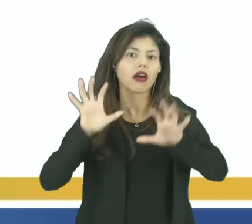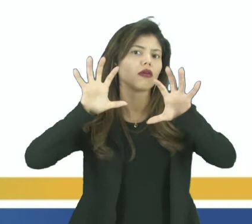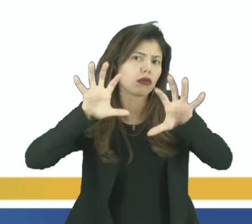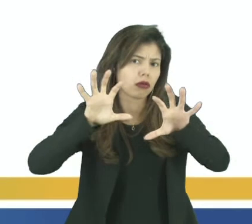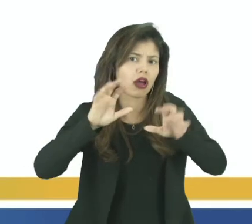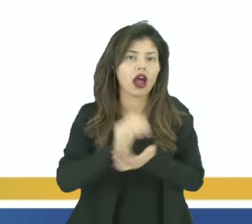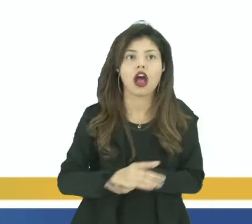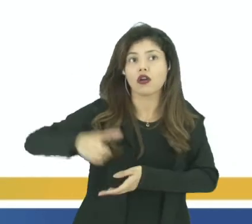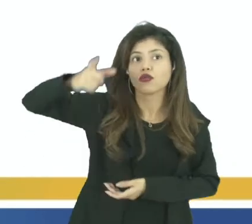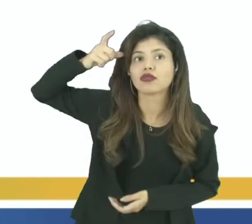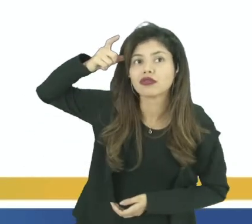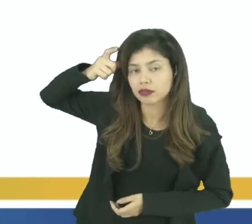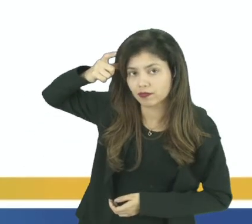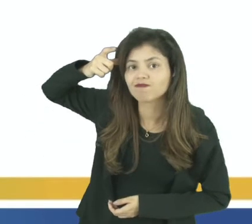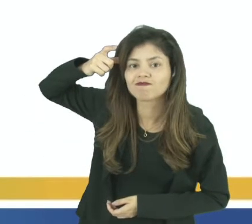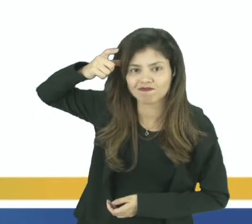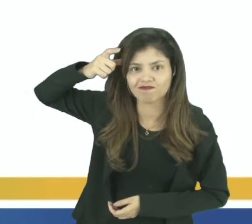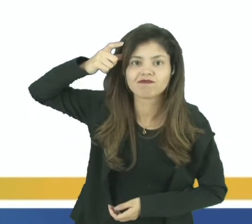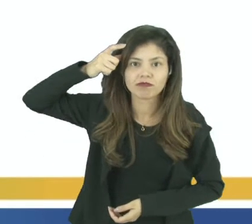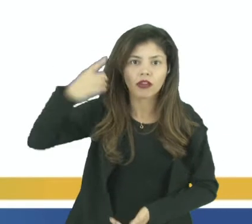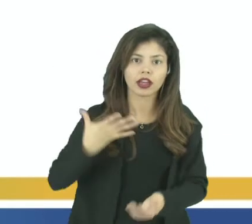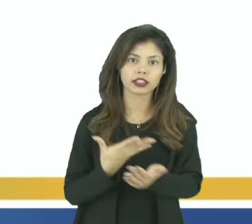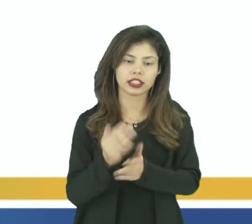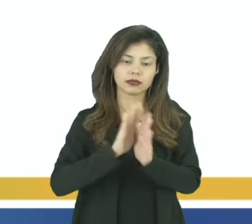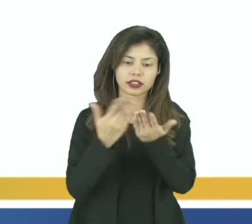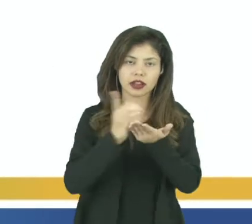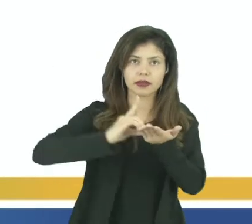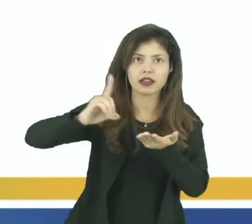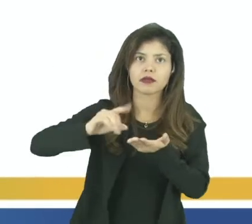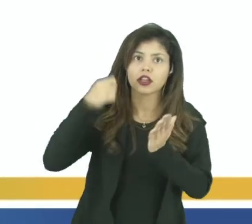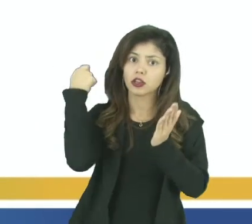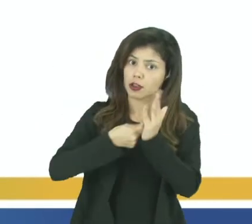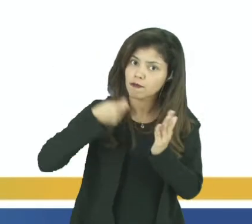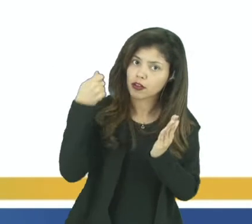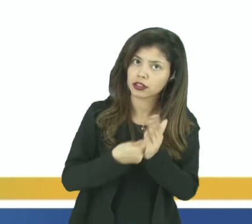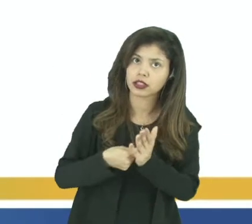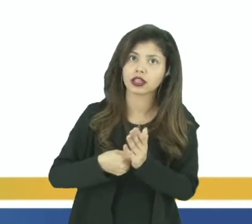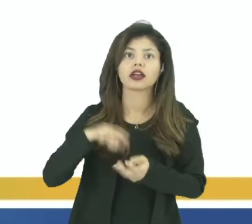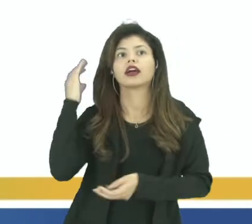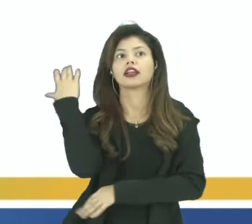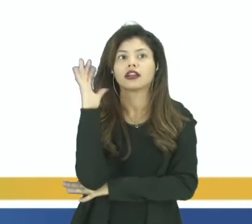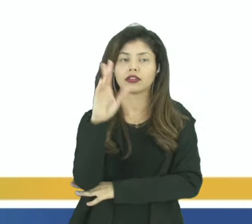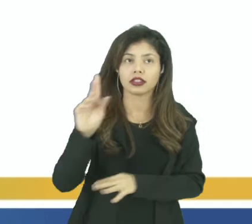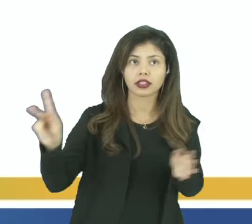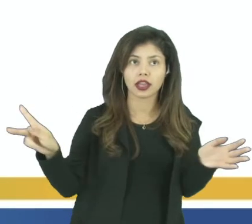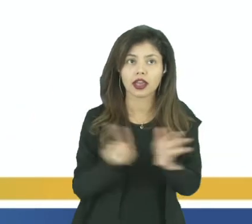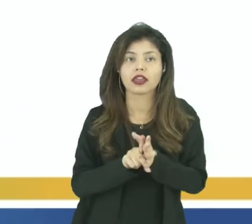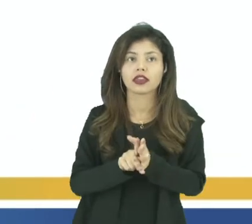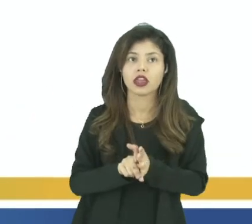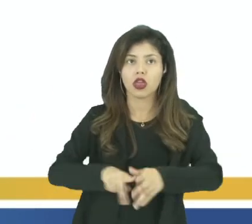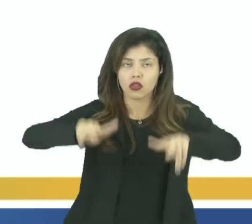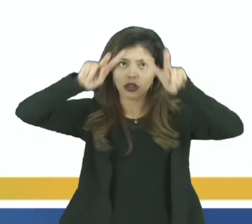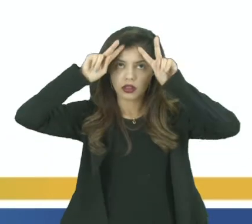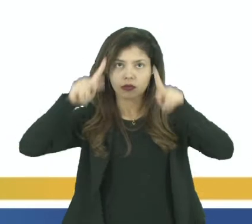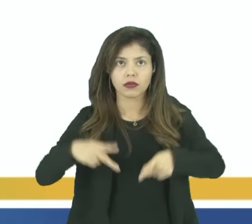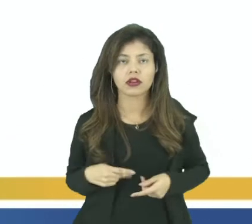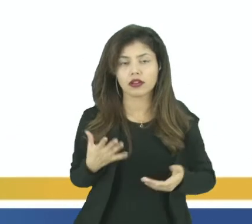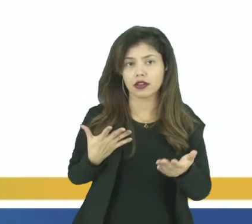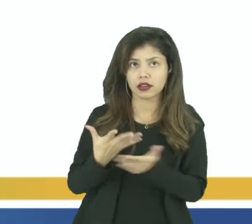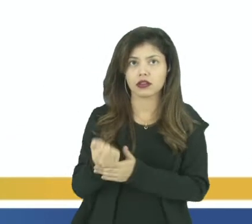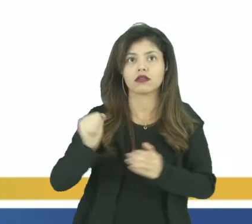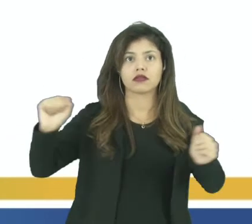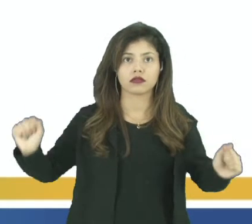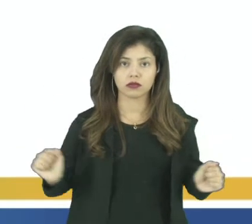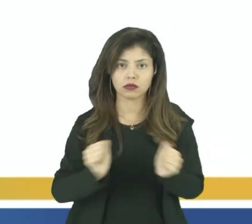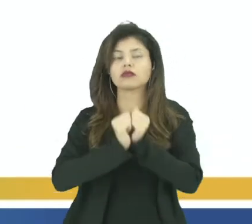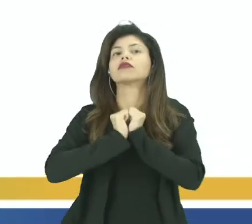que o diabo recebe na Bíblia, com o propósito de reforçar que a natureza, né, perversa do homem